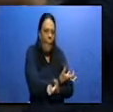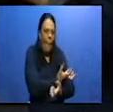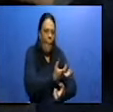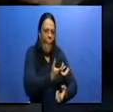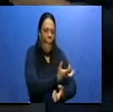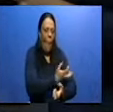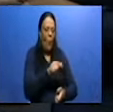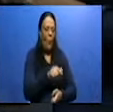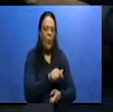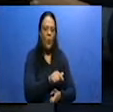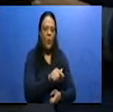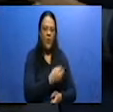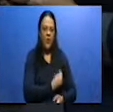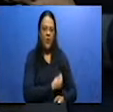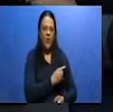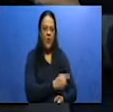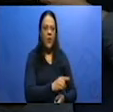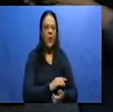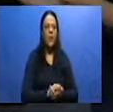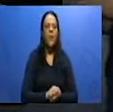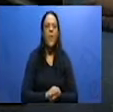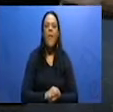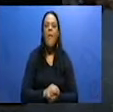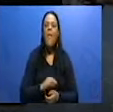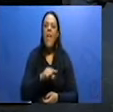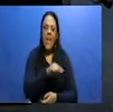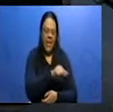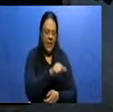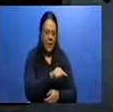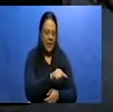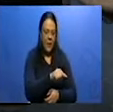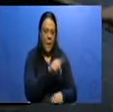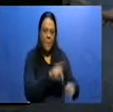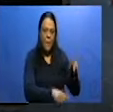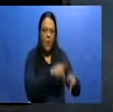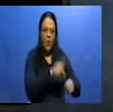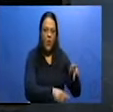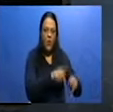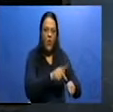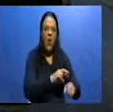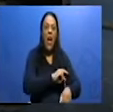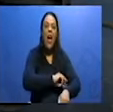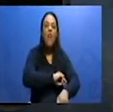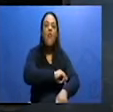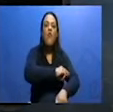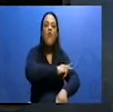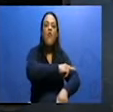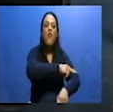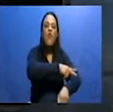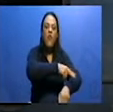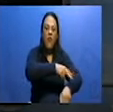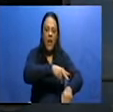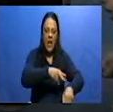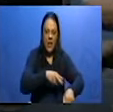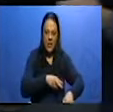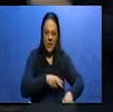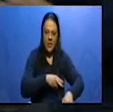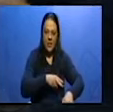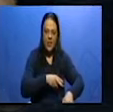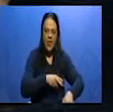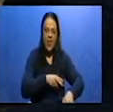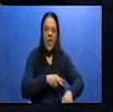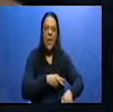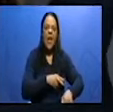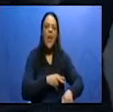se dividiam em iorubás, gegés, fante-achantins, guineanos, sudaneses.